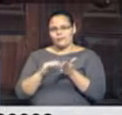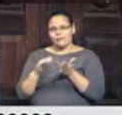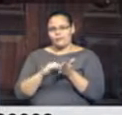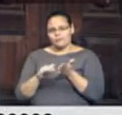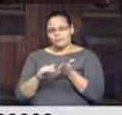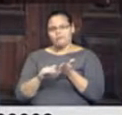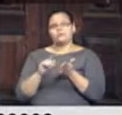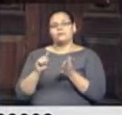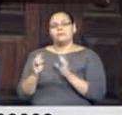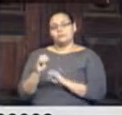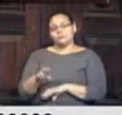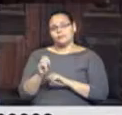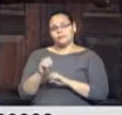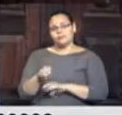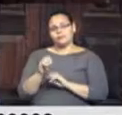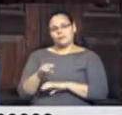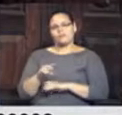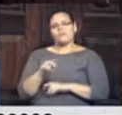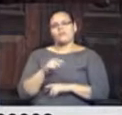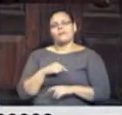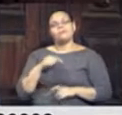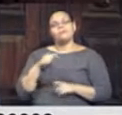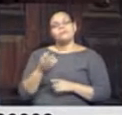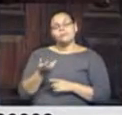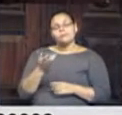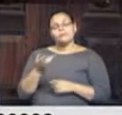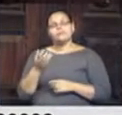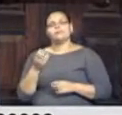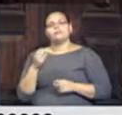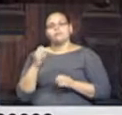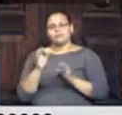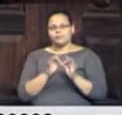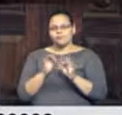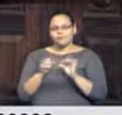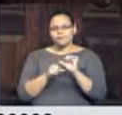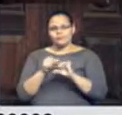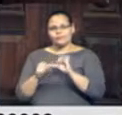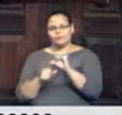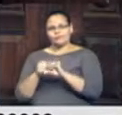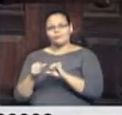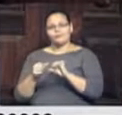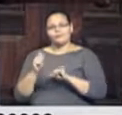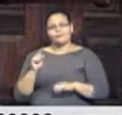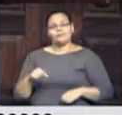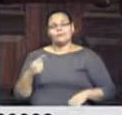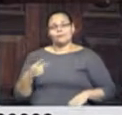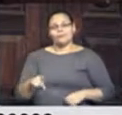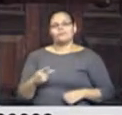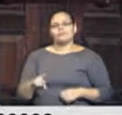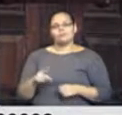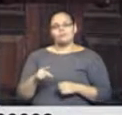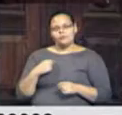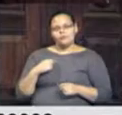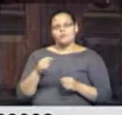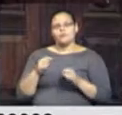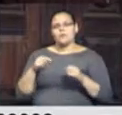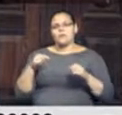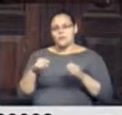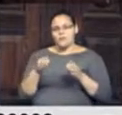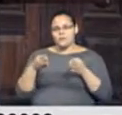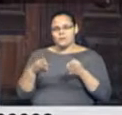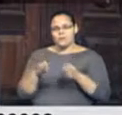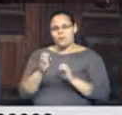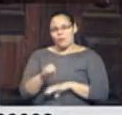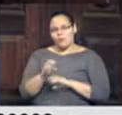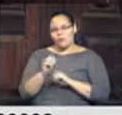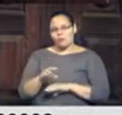Educação, busca reorganizar a sua rede e a sua oferta de matrícula para um